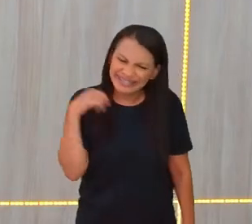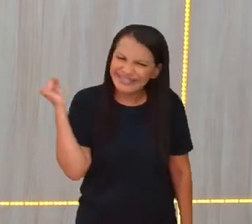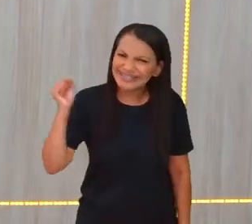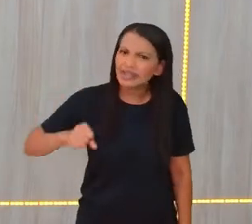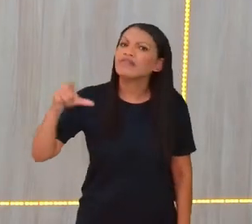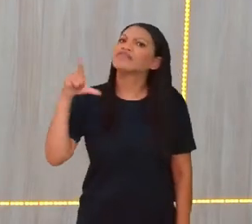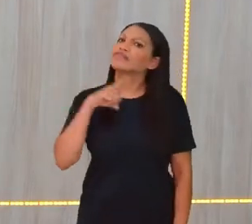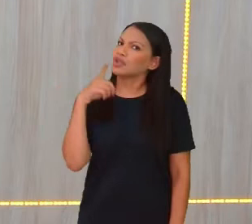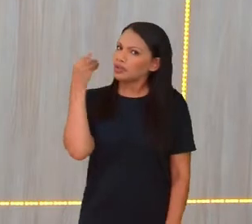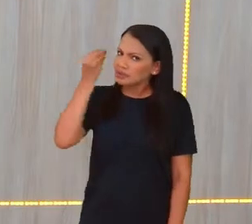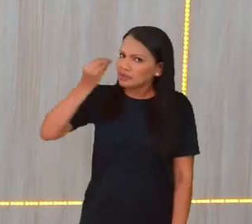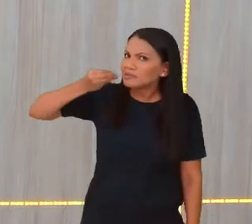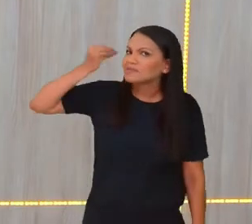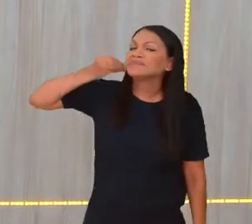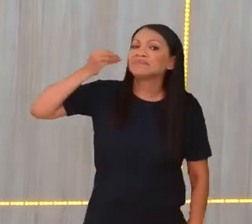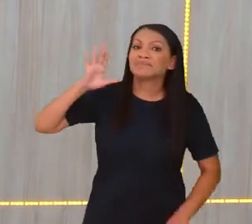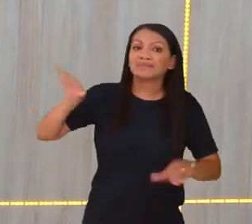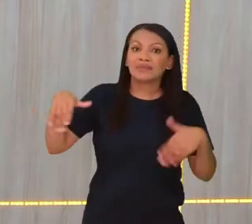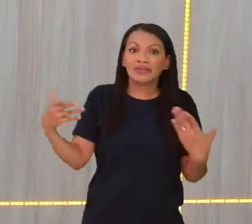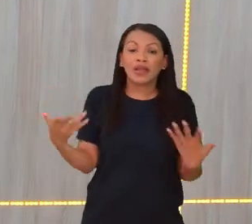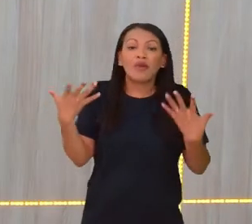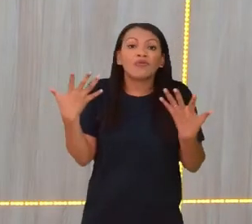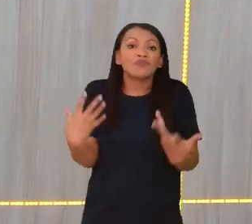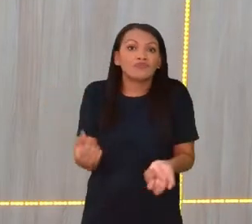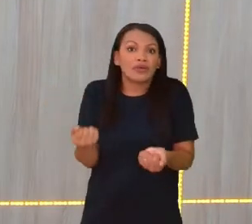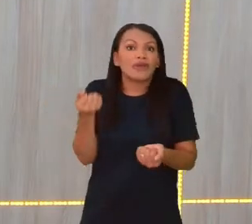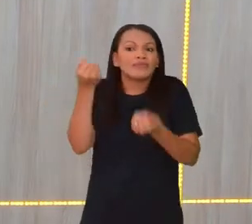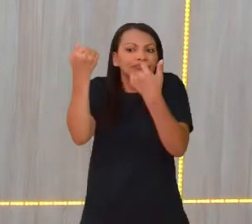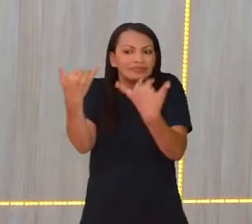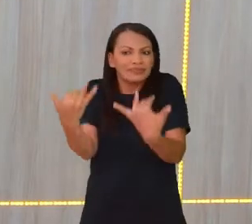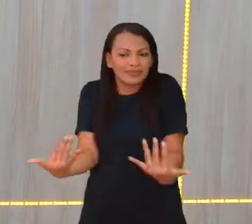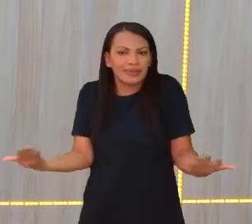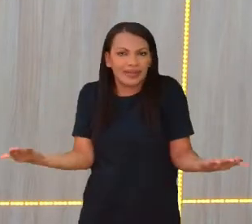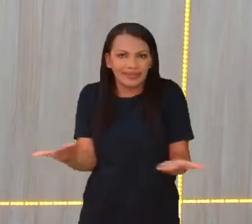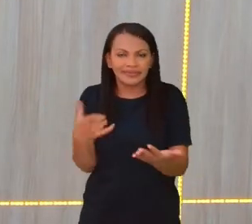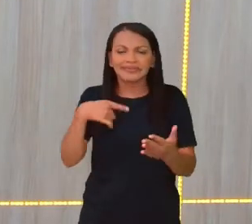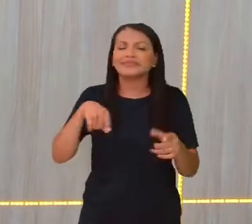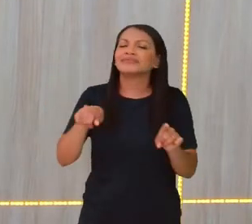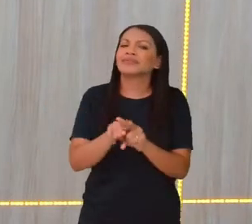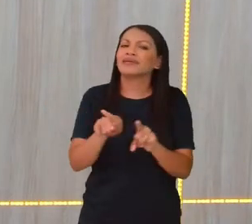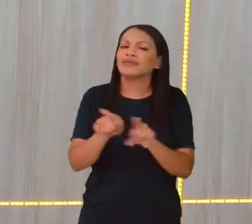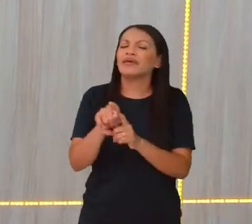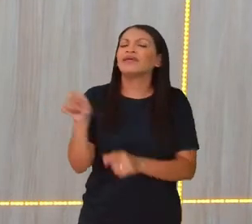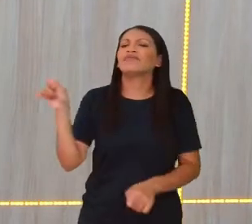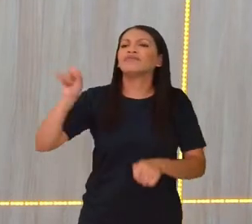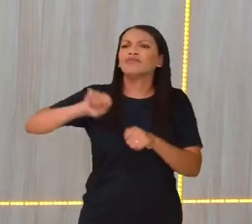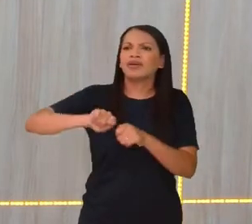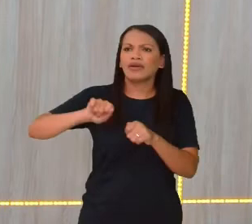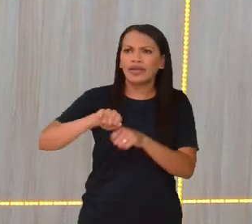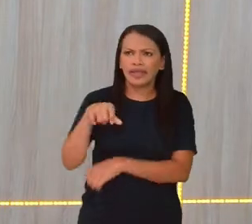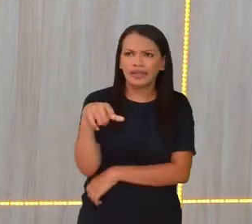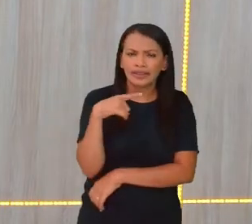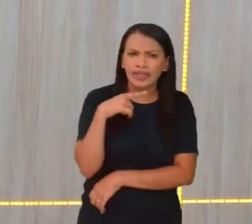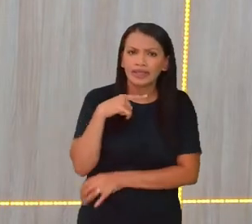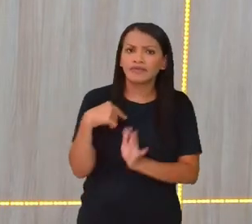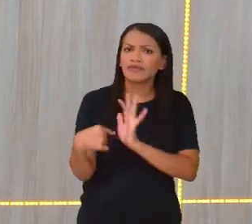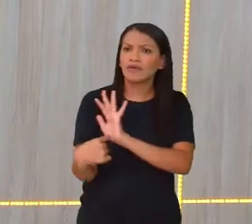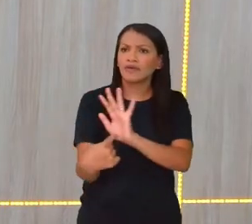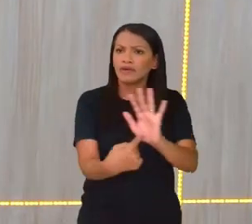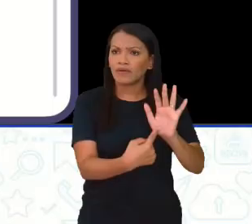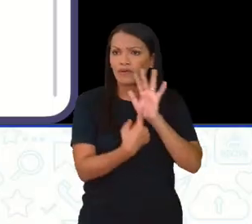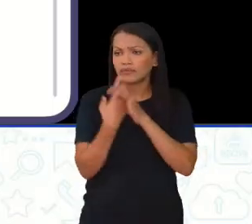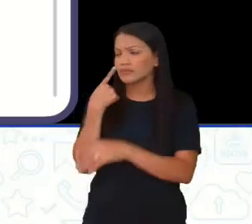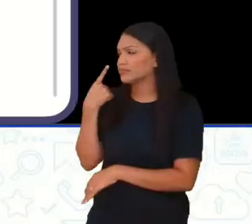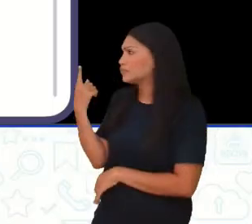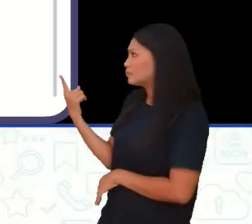as experiências dela, né? Então a gente vai contar com isso também. Como eu sempre faço, né? Tem aí agora para vocês na tela um